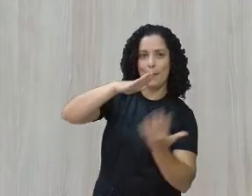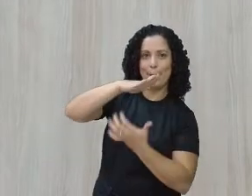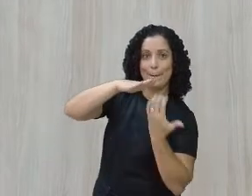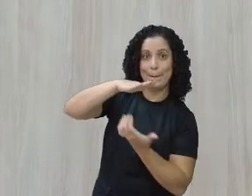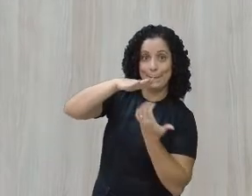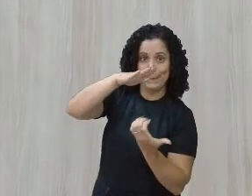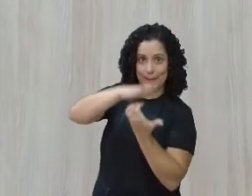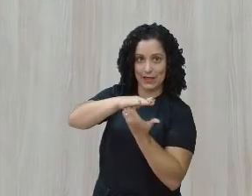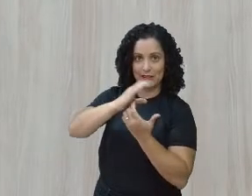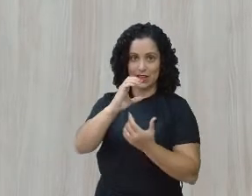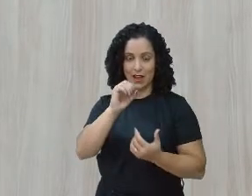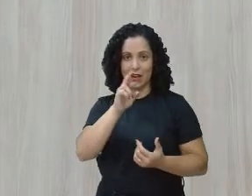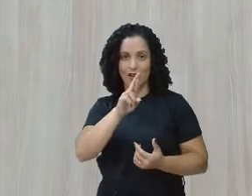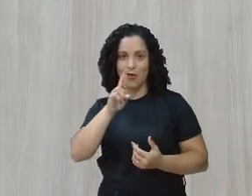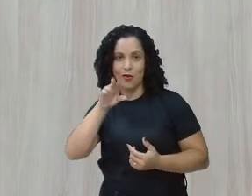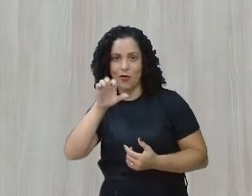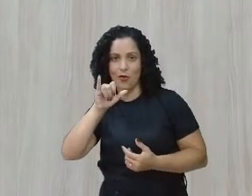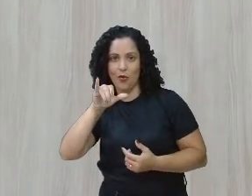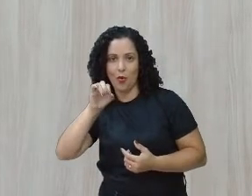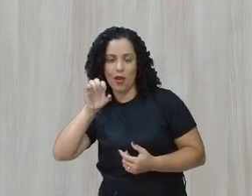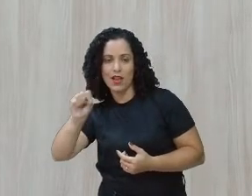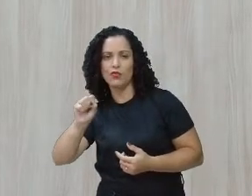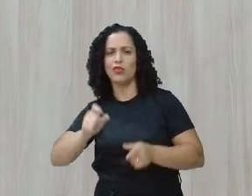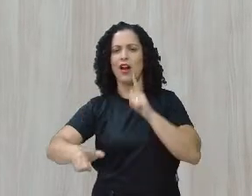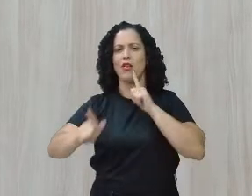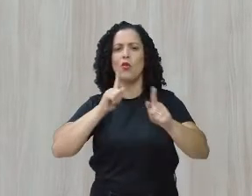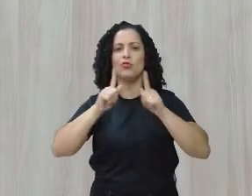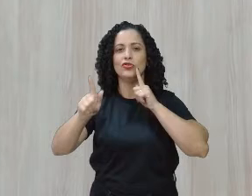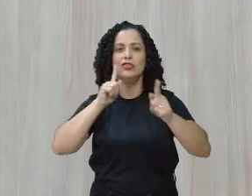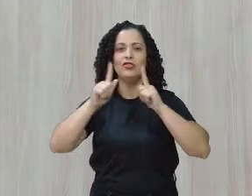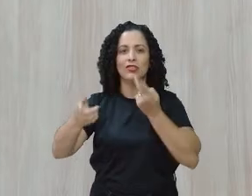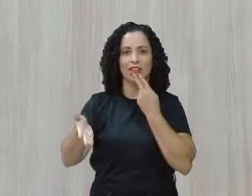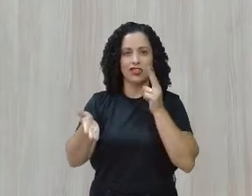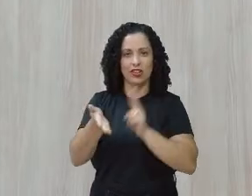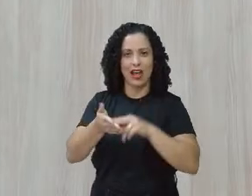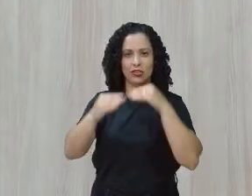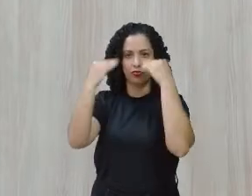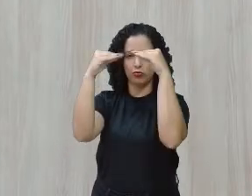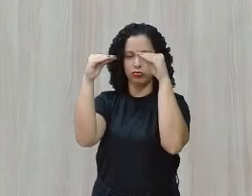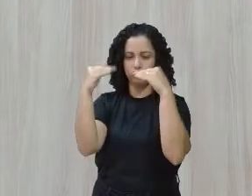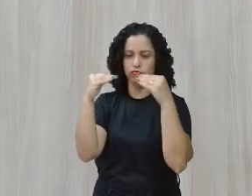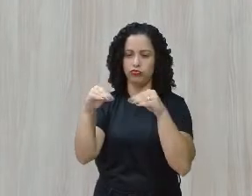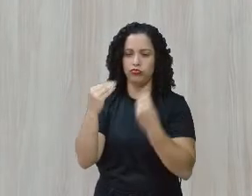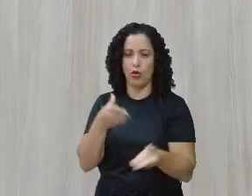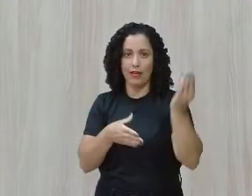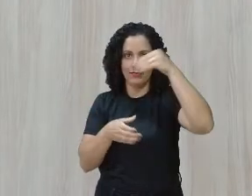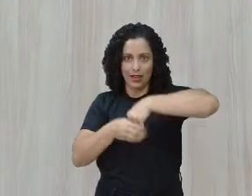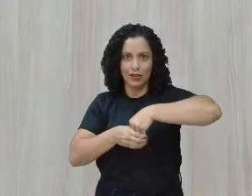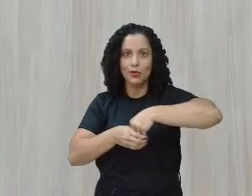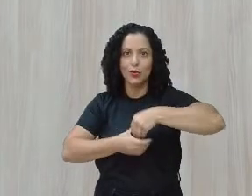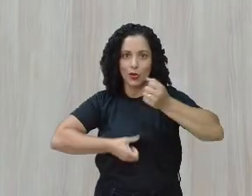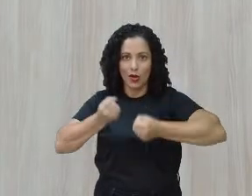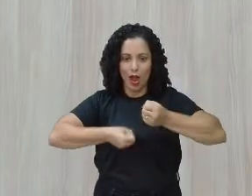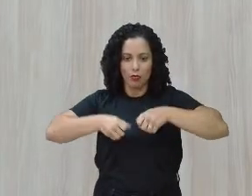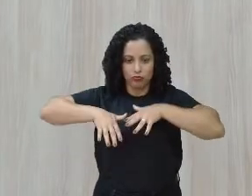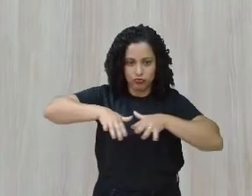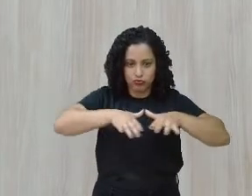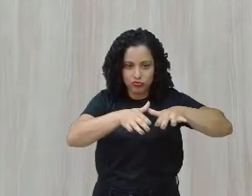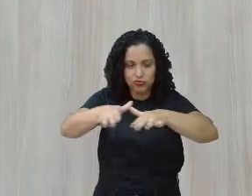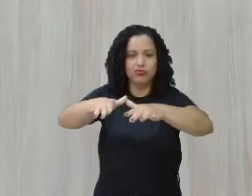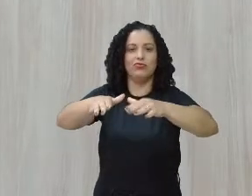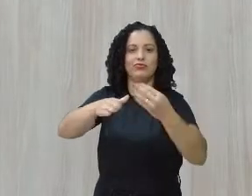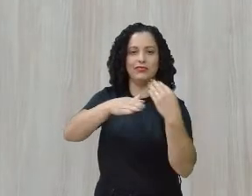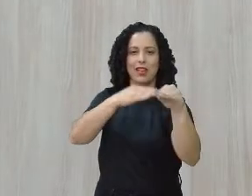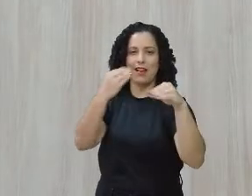esse centro de distribuição faz a logística de carro por meio dos carteiros e etc. Chega-se muito mais rápido. Então, imagine